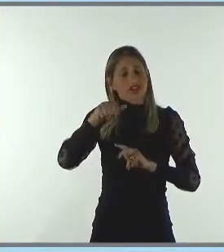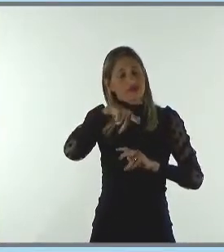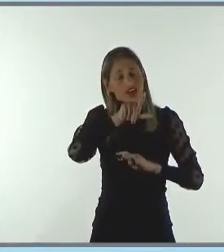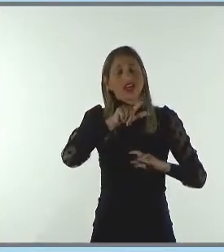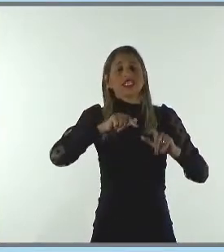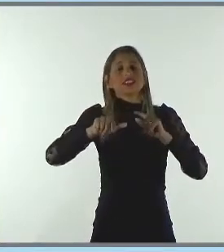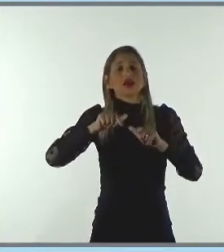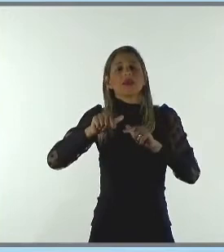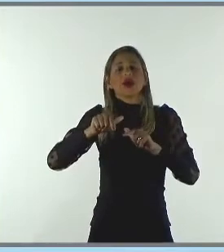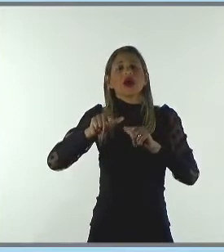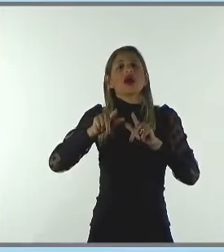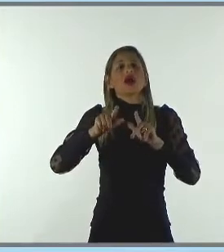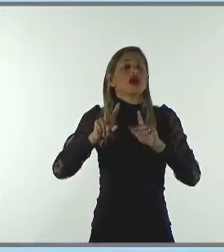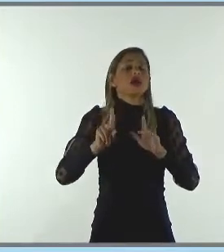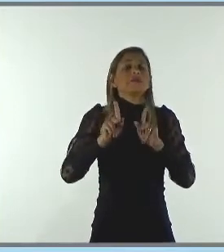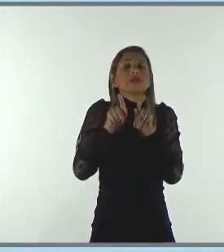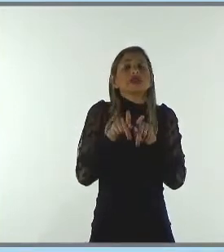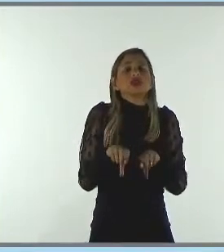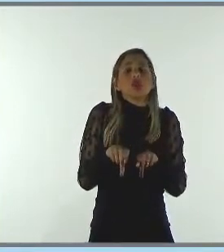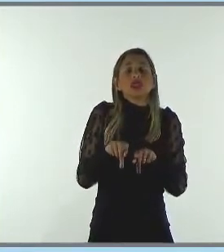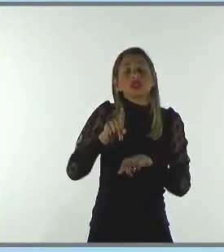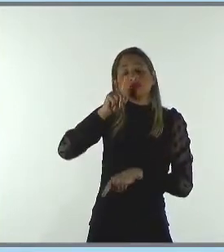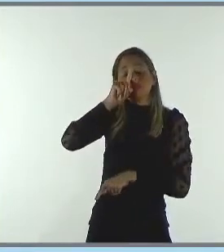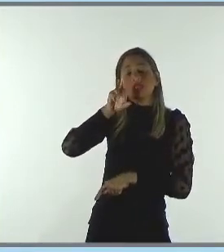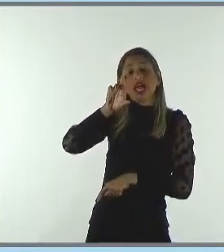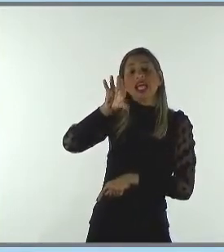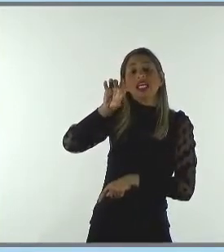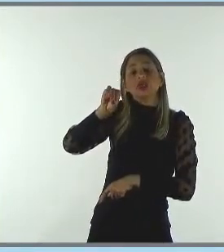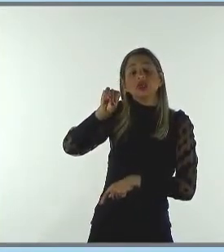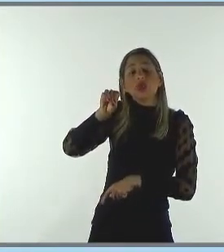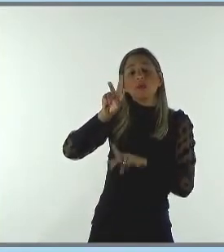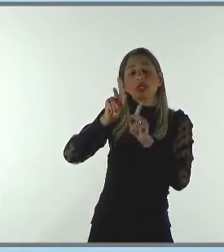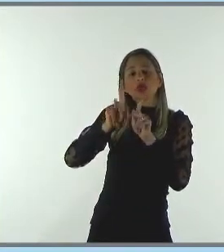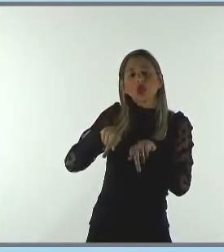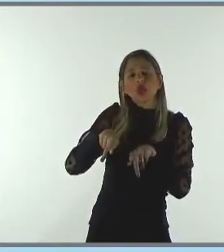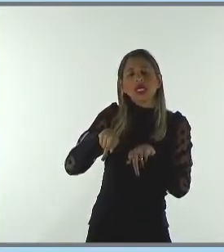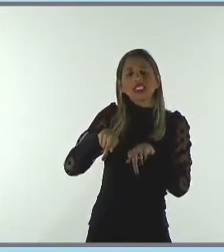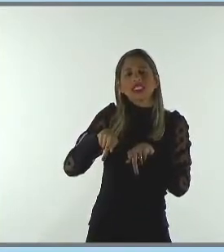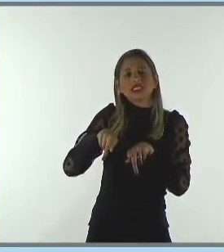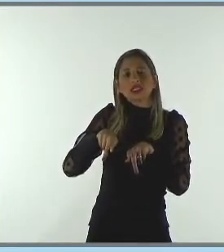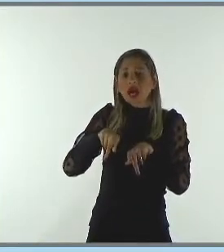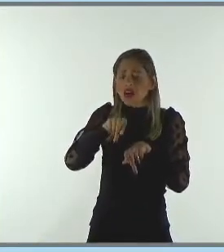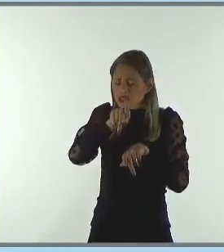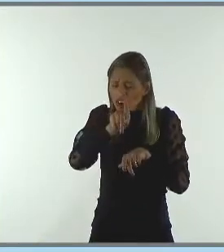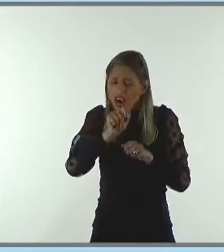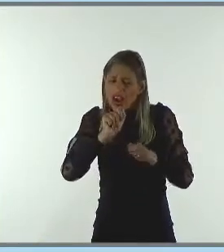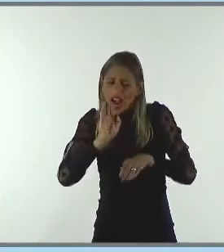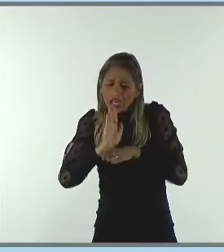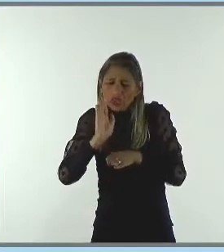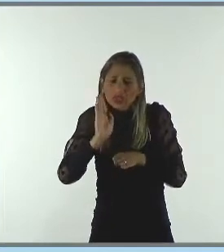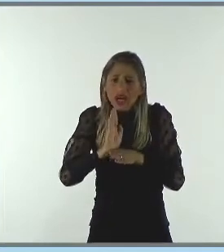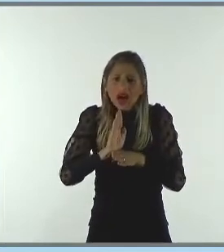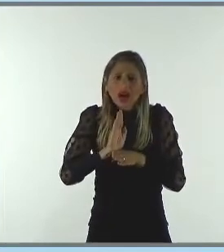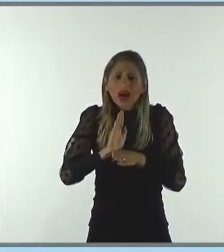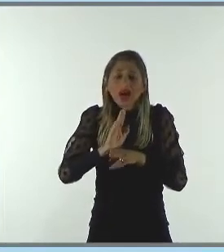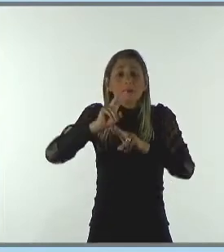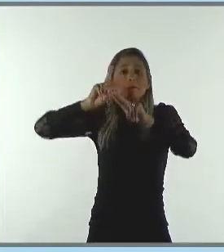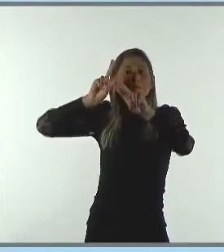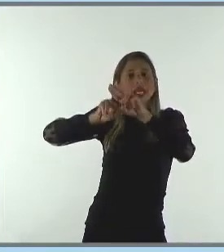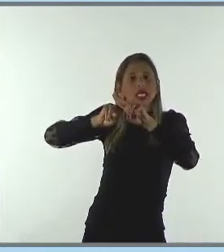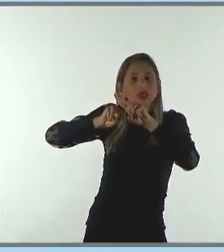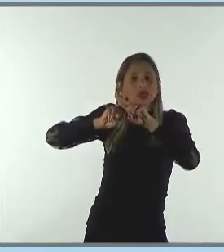com pessoas em situações de risco. Né? Pessoas ligadas à editora vão trabalhar com pessoas em situação de cárcere,